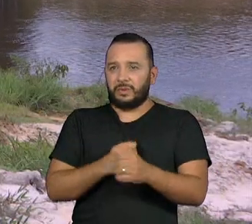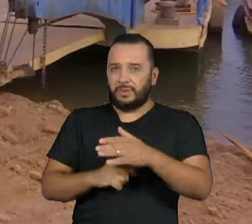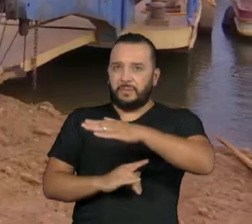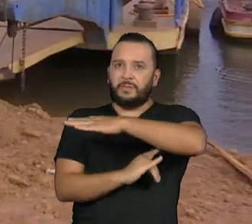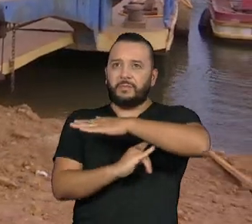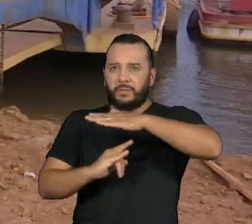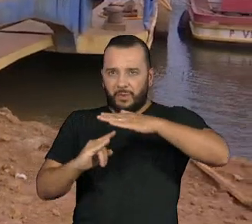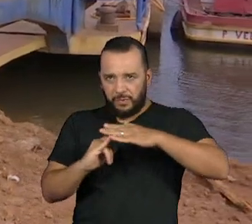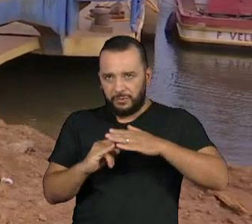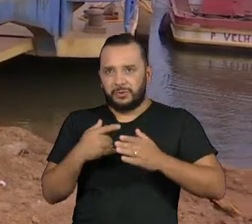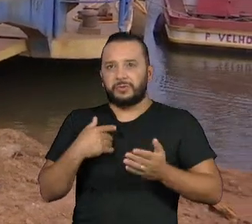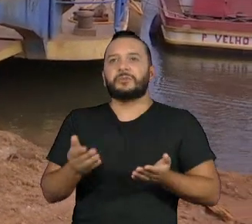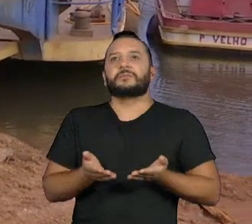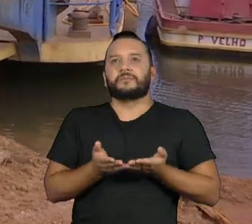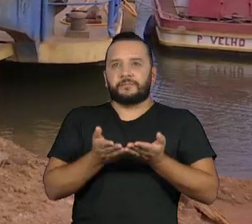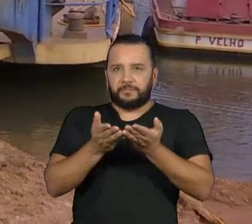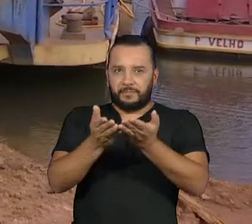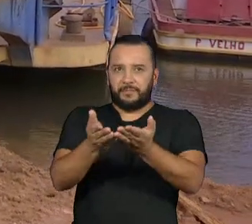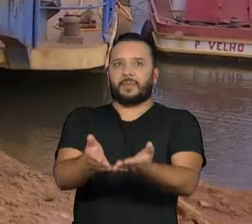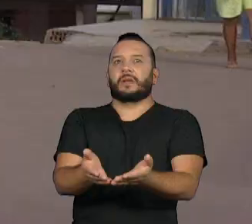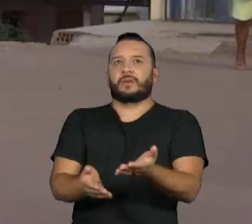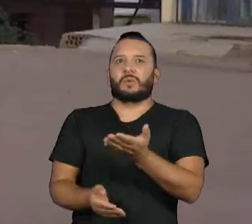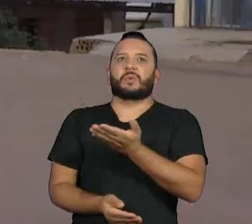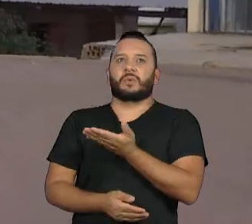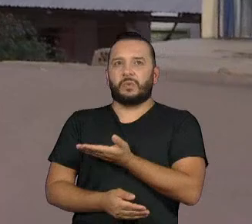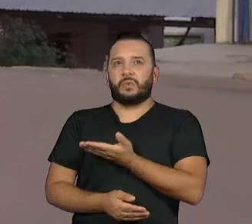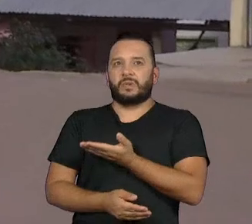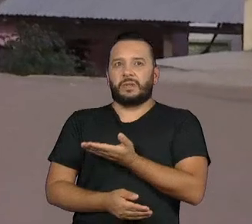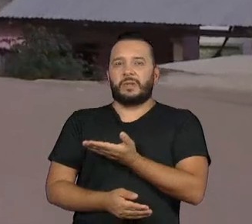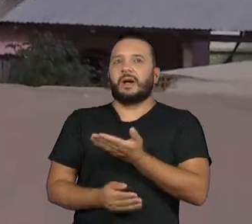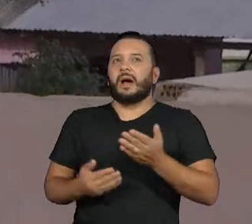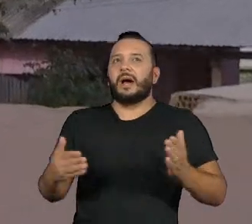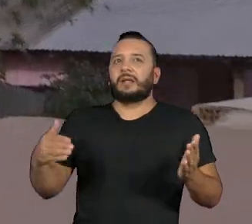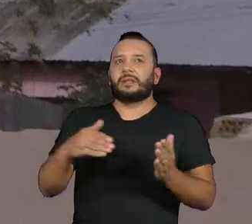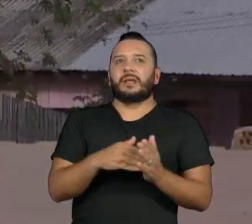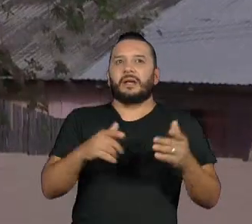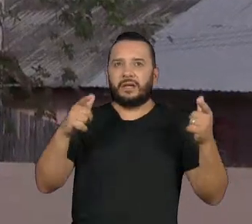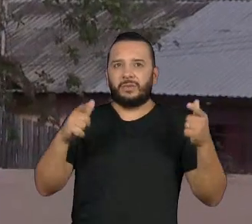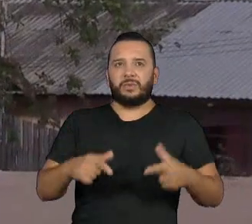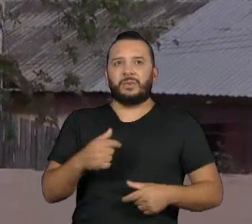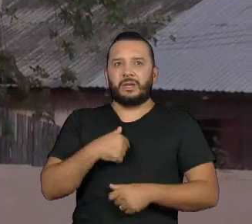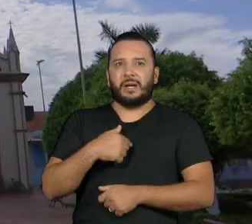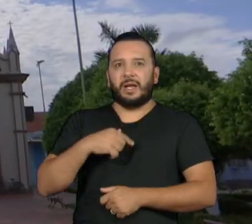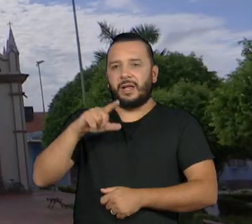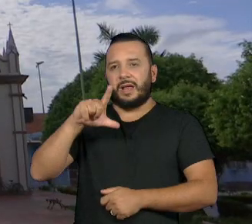Pontes, balsa, até chegar em Lábrea.